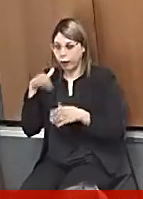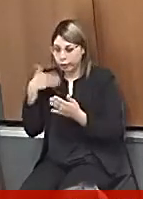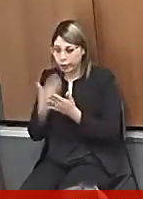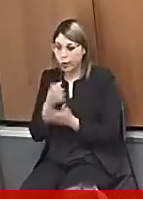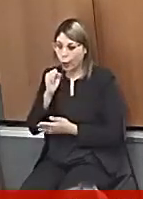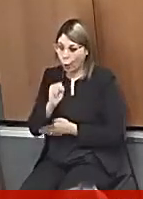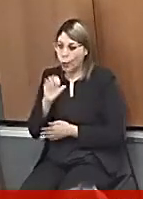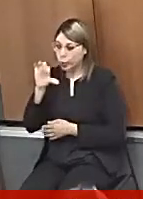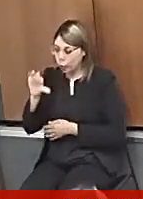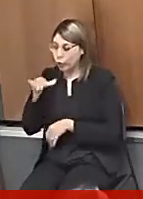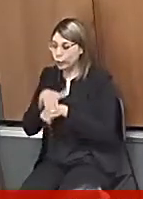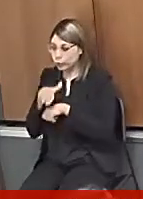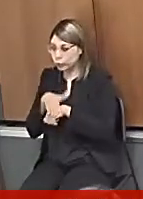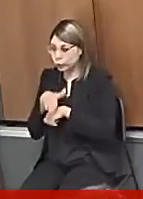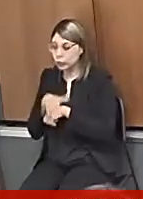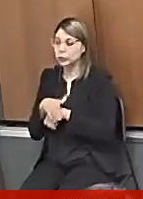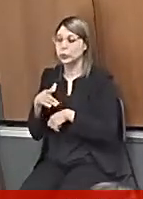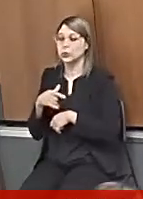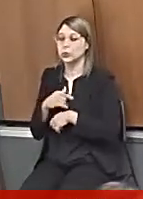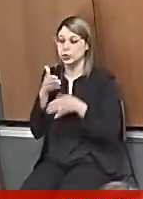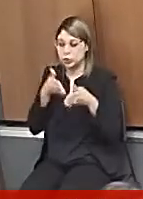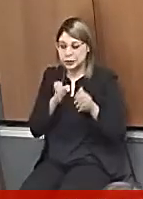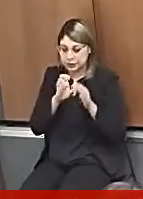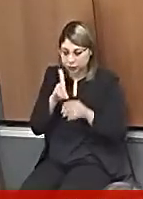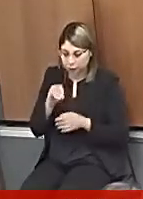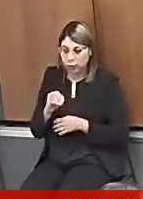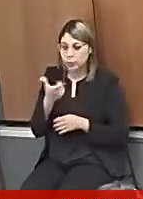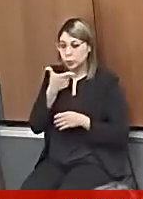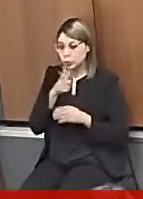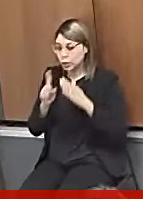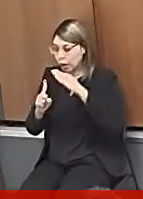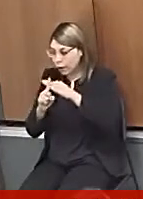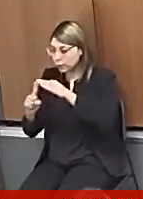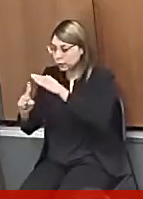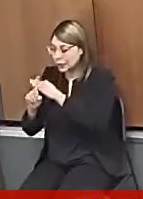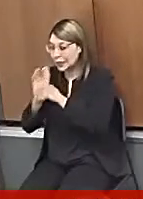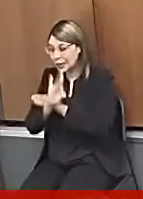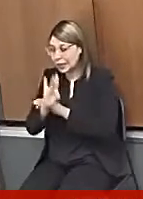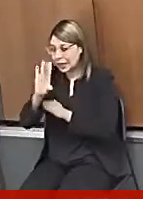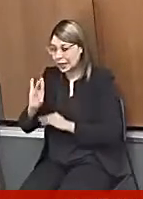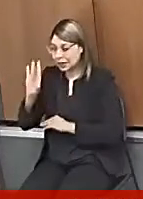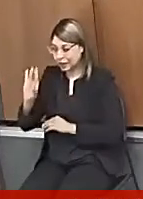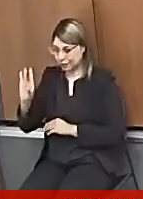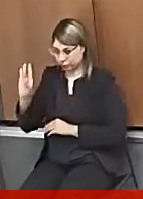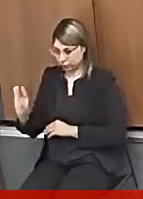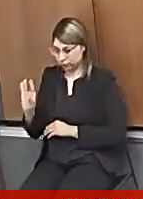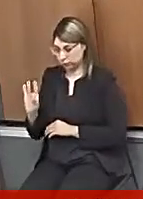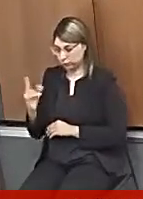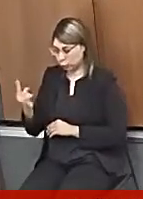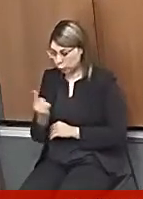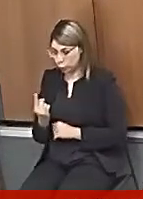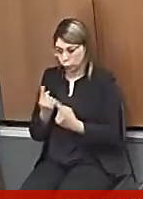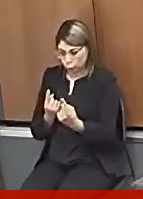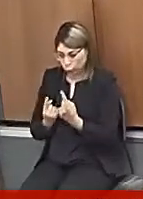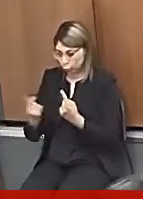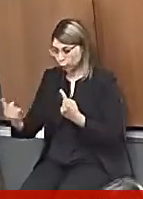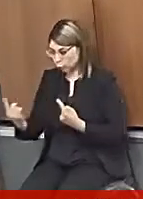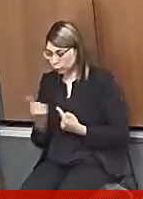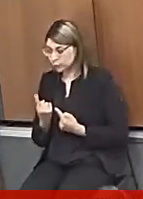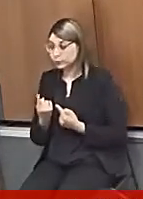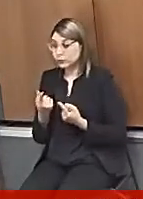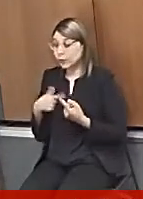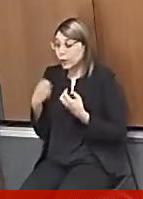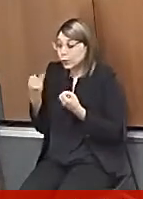9 horas da noite no meu horário chegava mais cedo para atender seus servidores então o que eu explicar por um